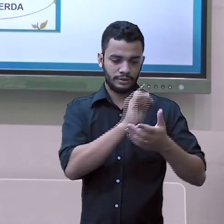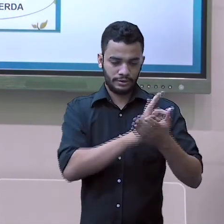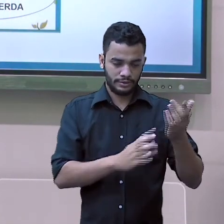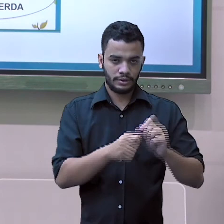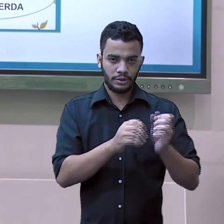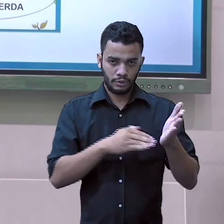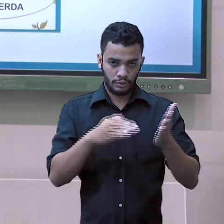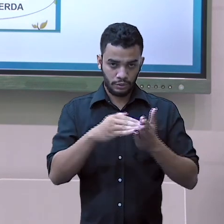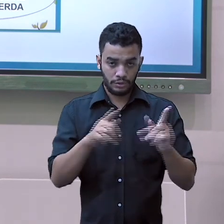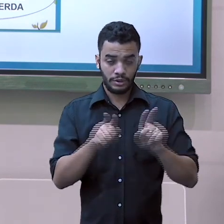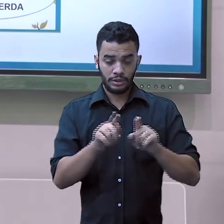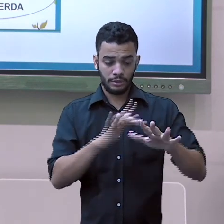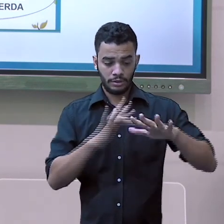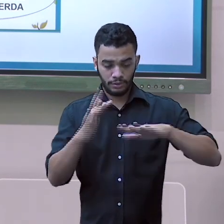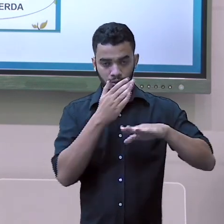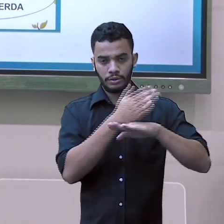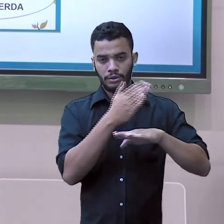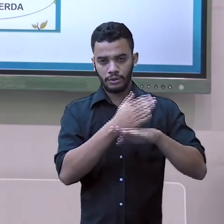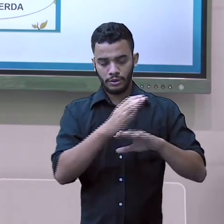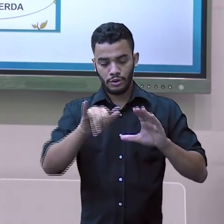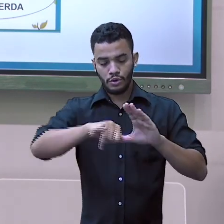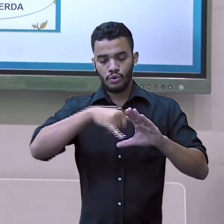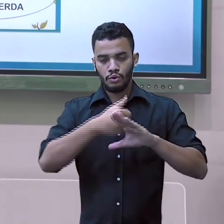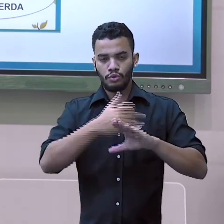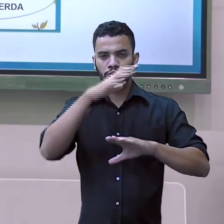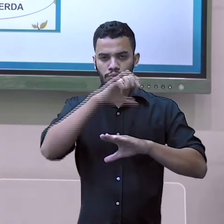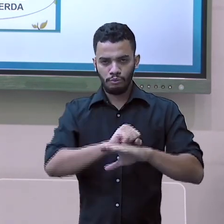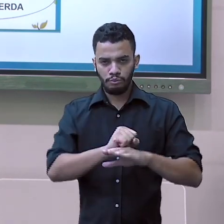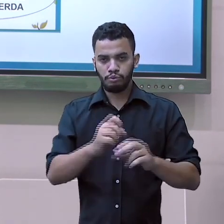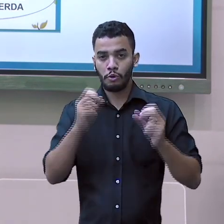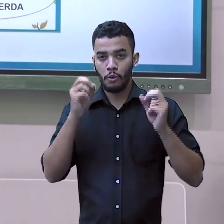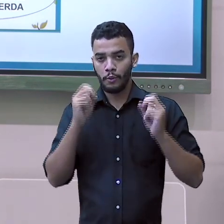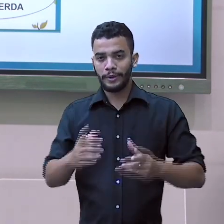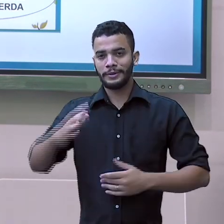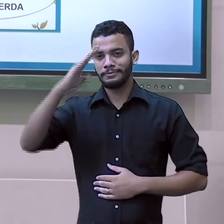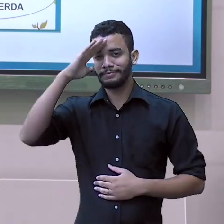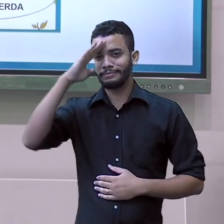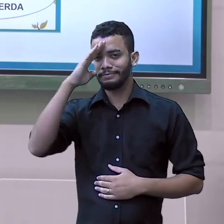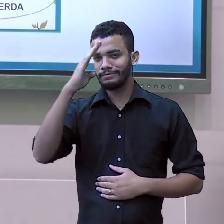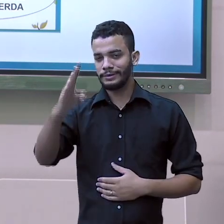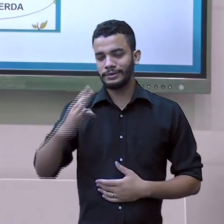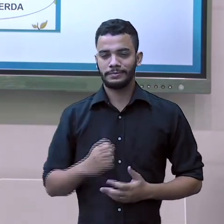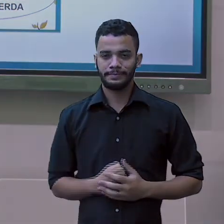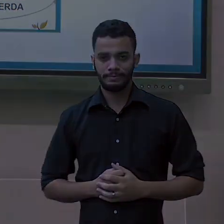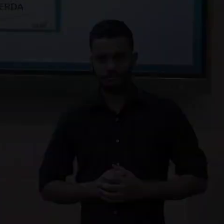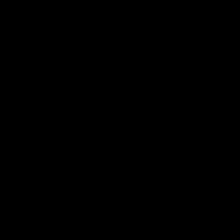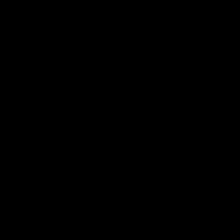sociais e se inscreva em nosso canal do YouTube. Até a próxima. Tchau, tchau!